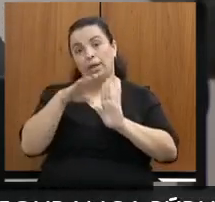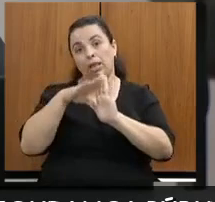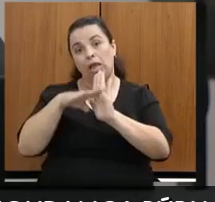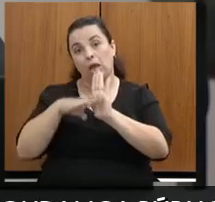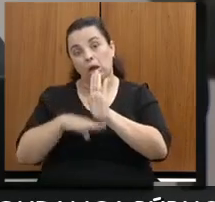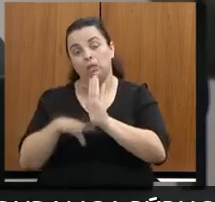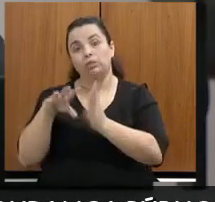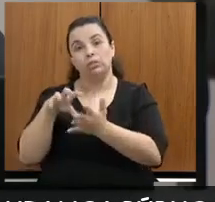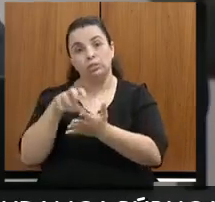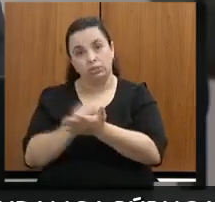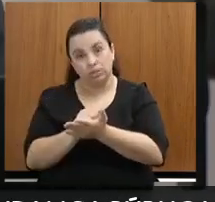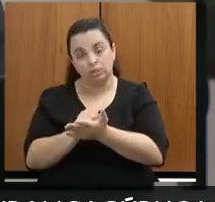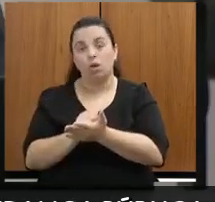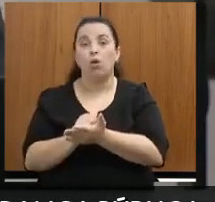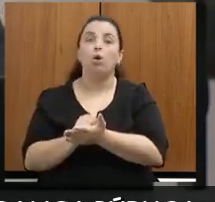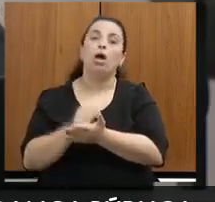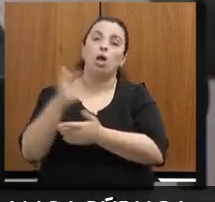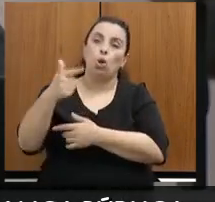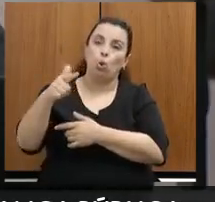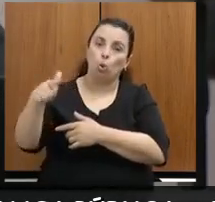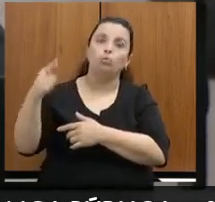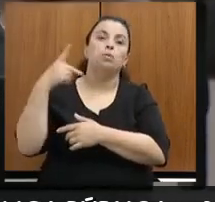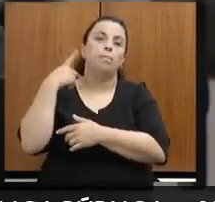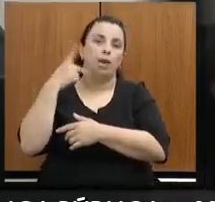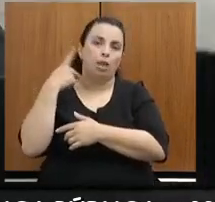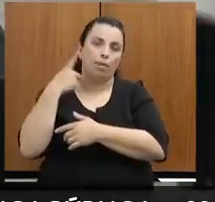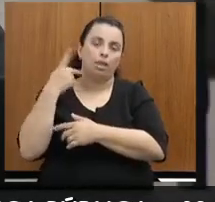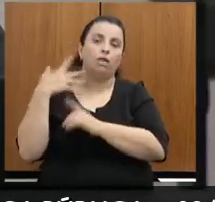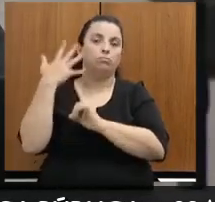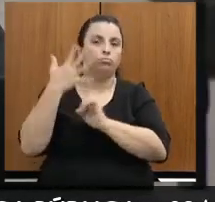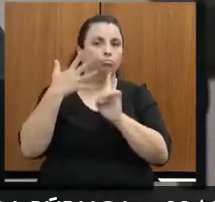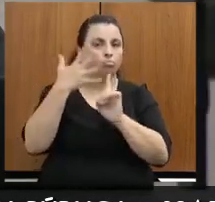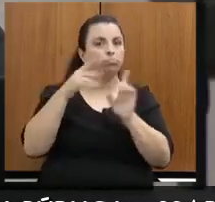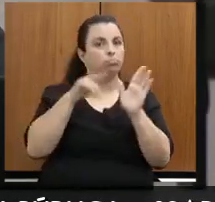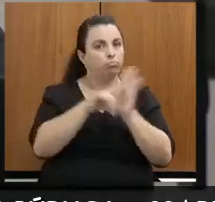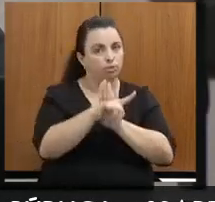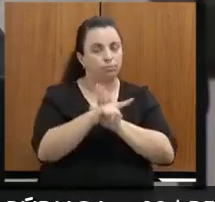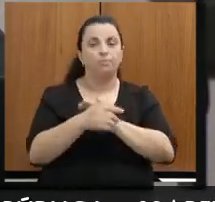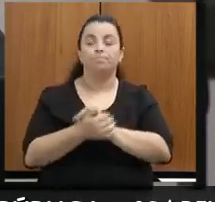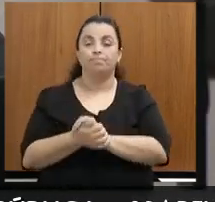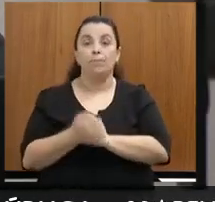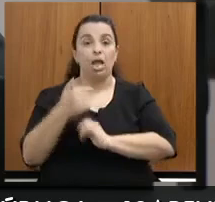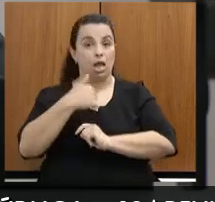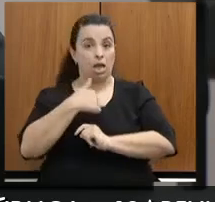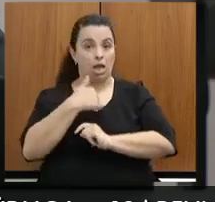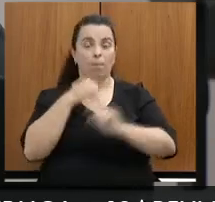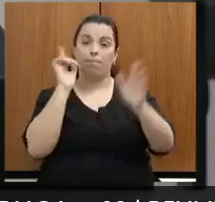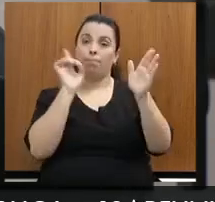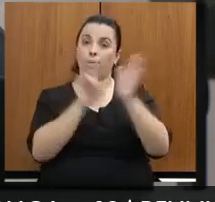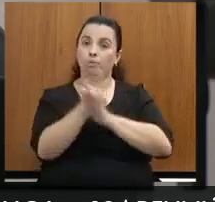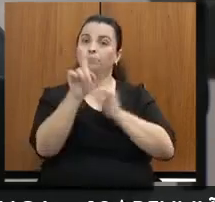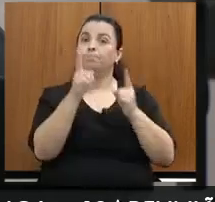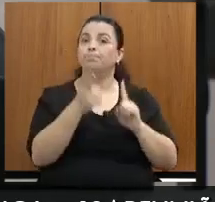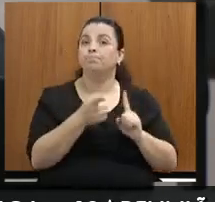nós passaremos as palavras demais parlamentares a primeira pergunta Doutor Joaquim